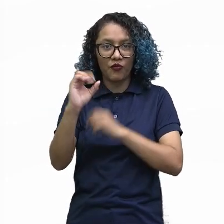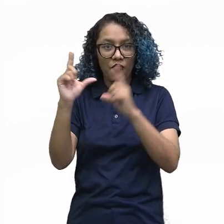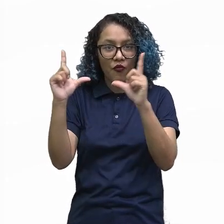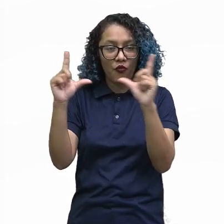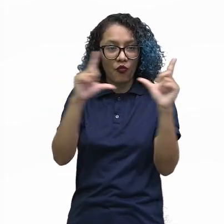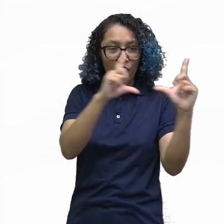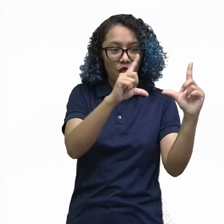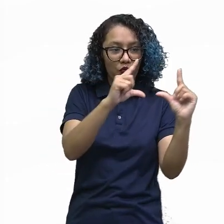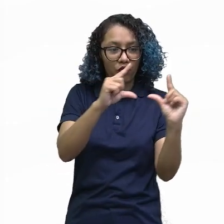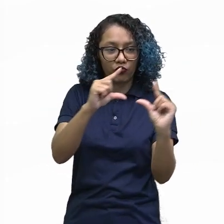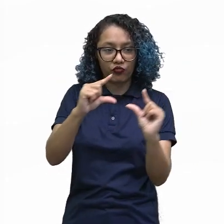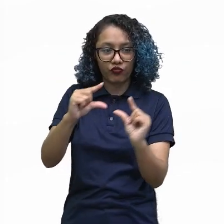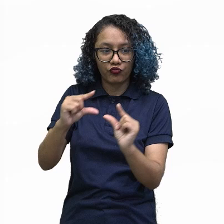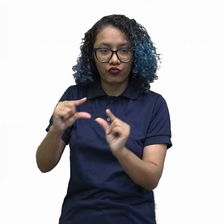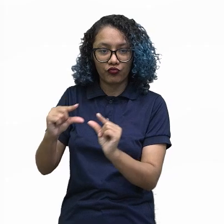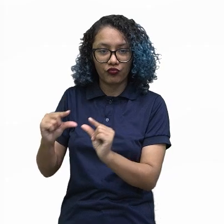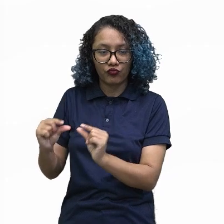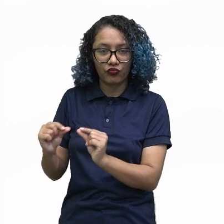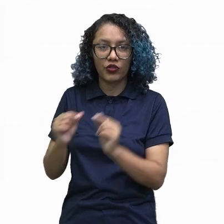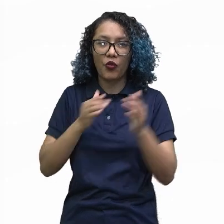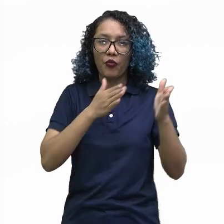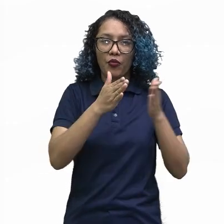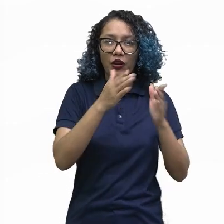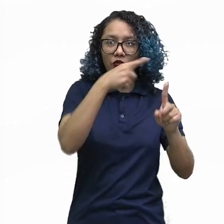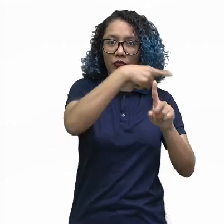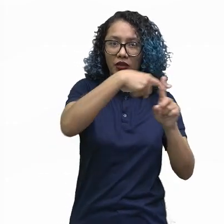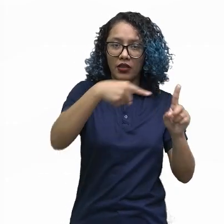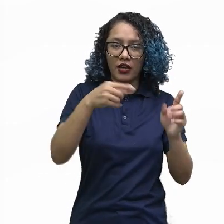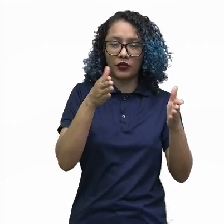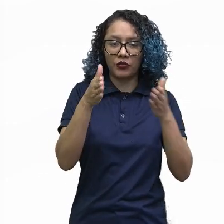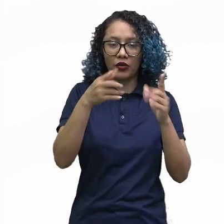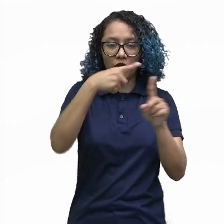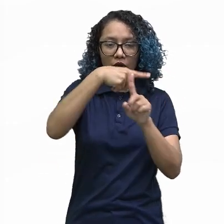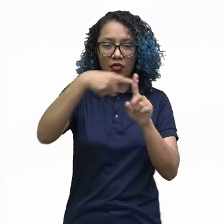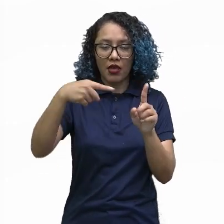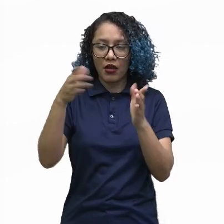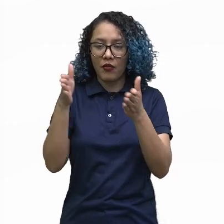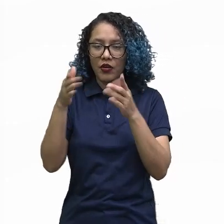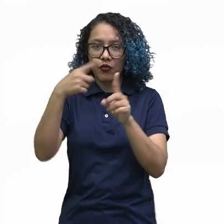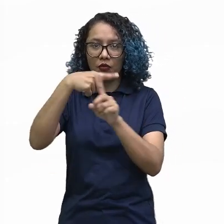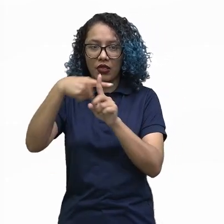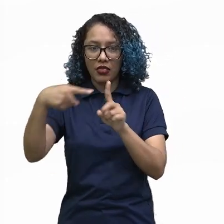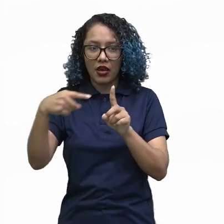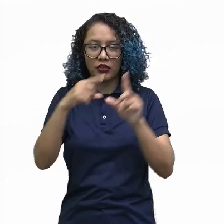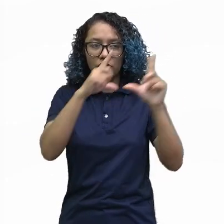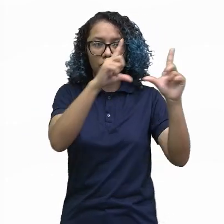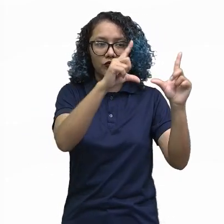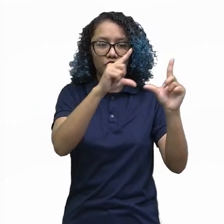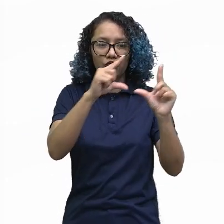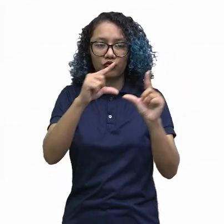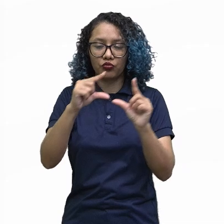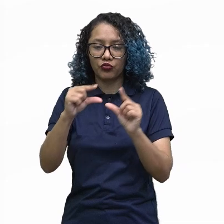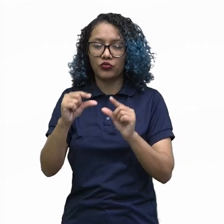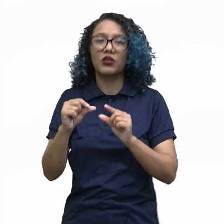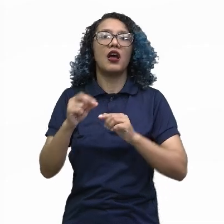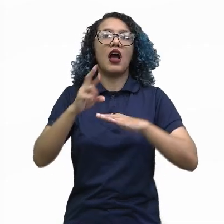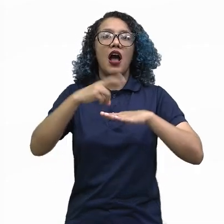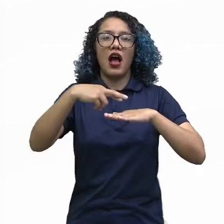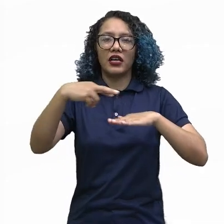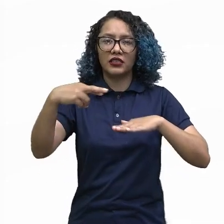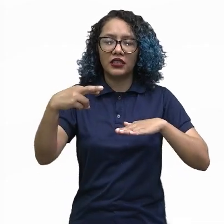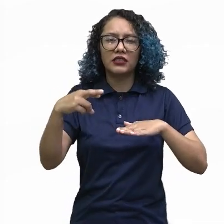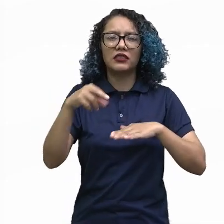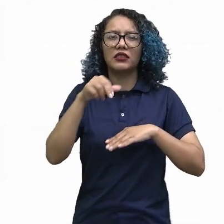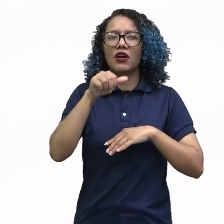bom? Então, a cada tempo de meia-vida, metade daquele material deixa de emitir essas partículas alfa